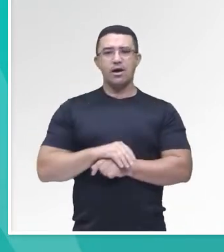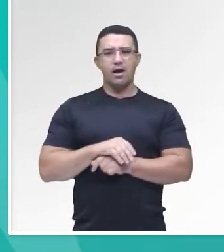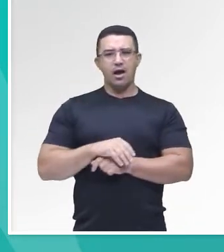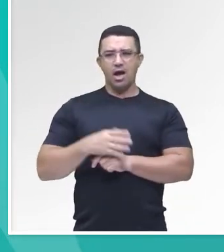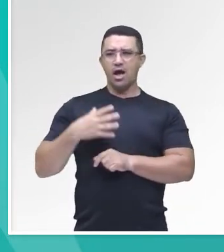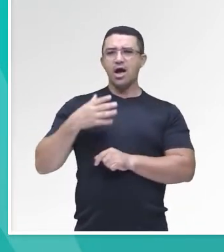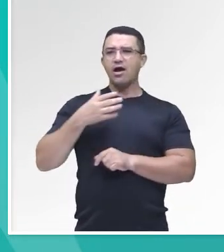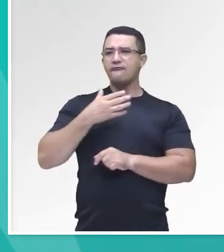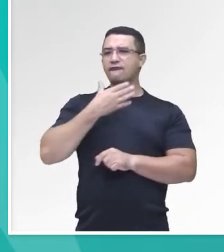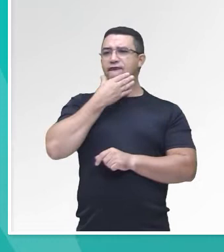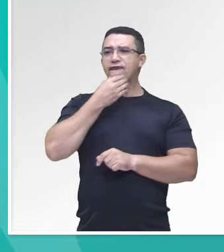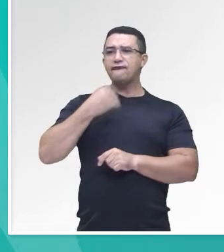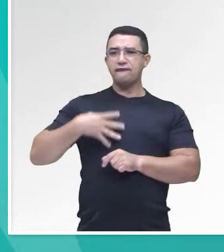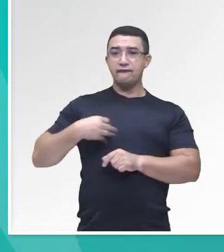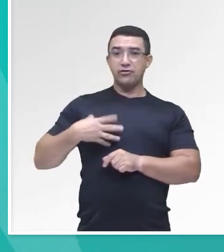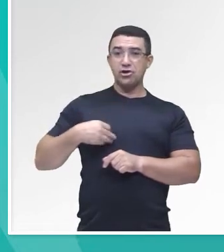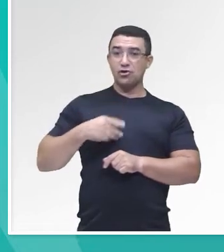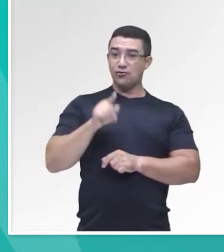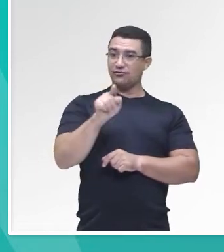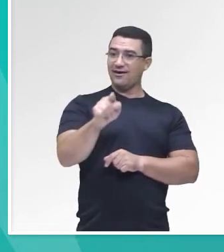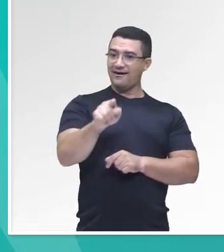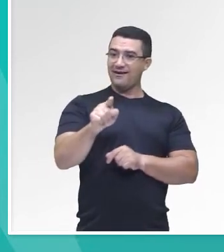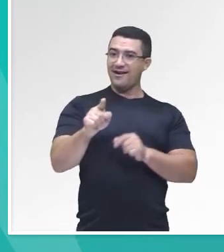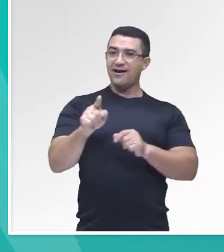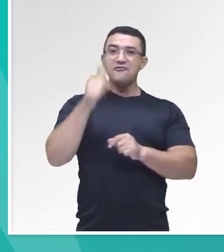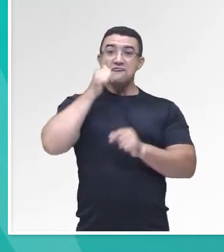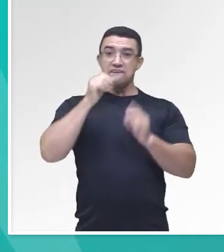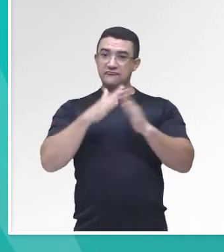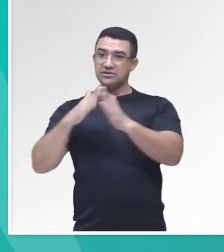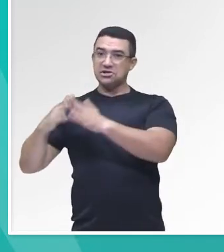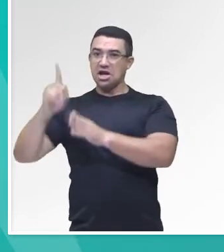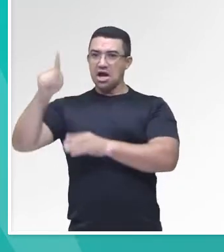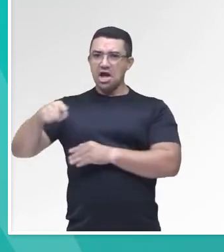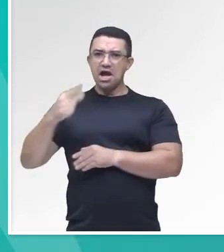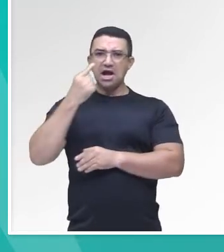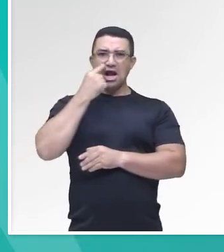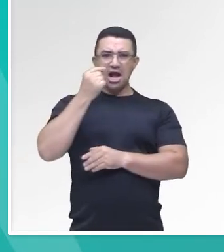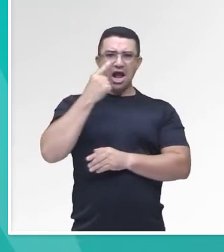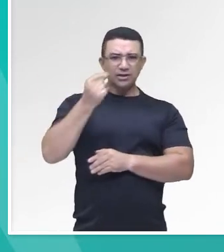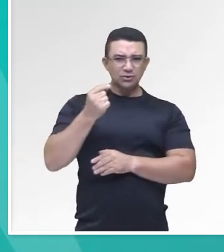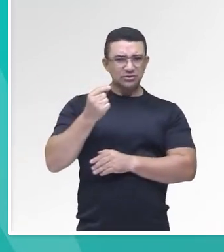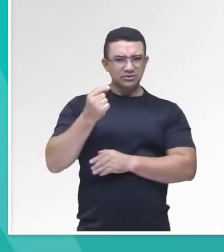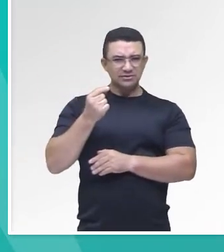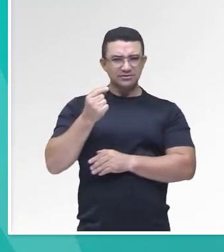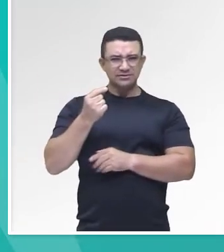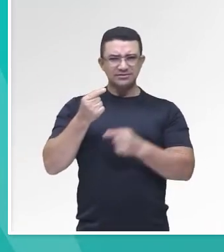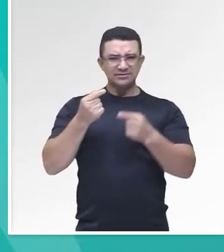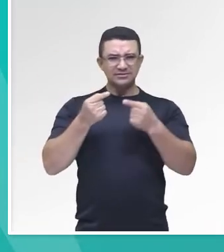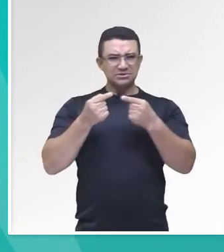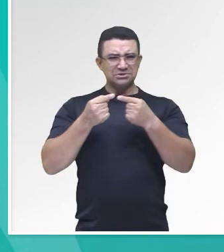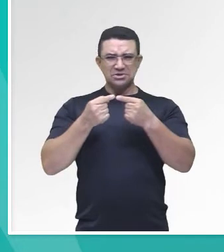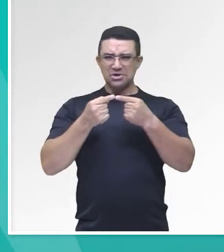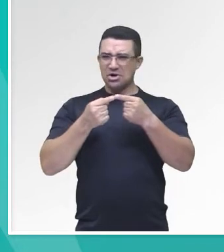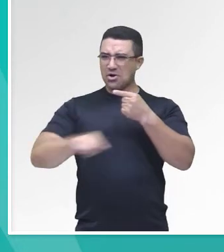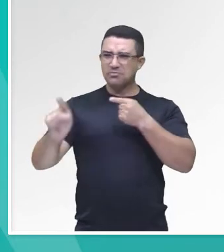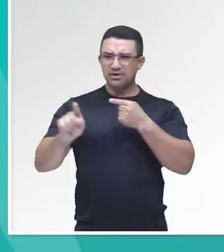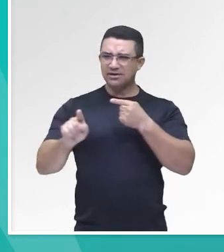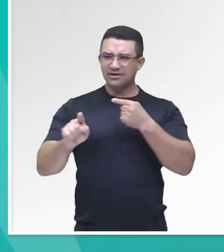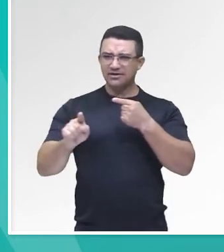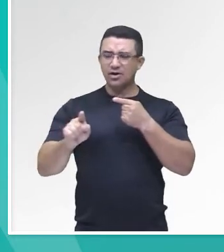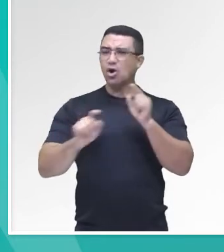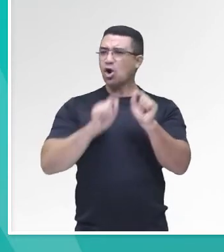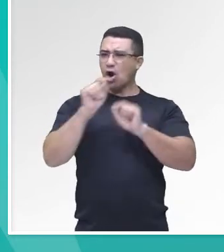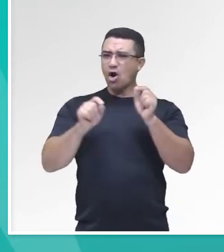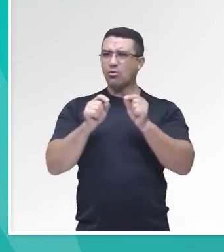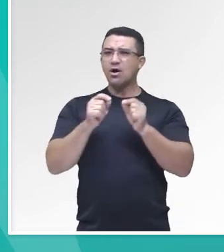gato, eu não estou falando do gato animal, não é verdade? Como eu expliquei no início para